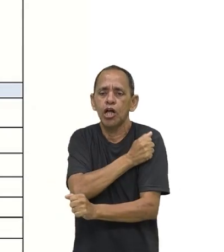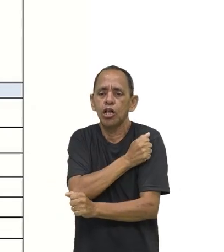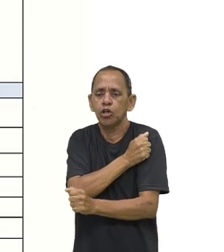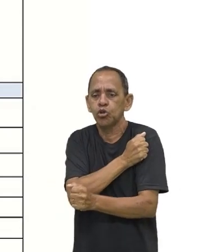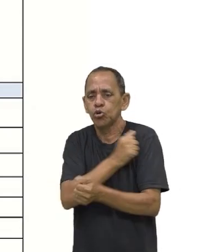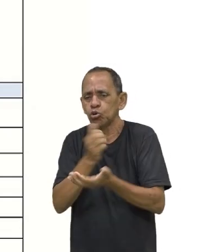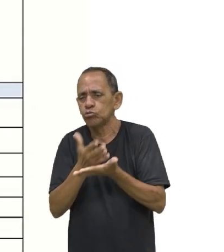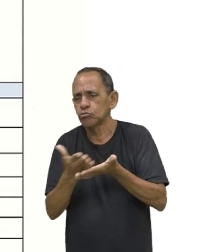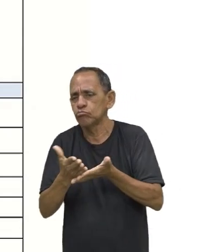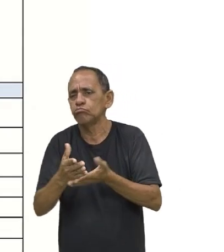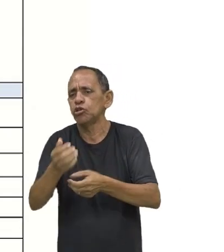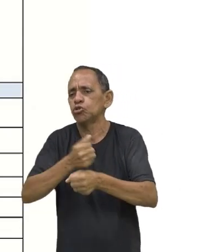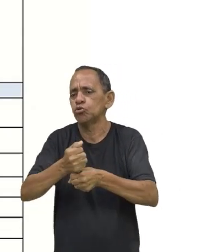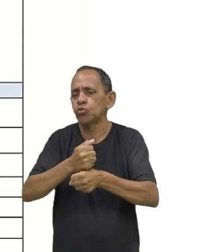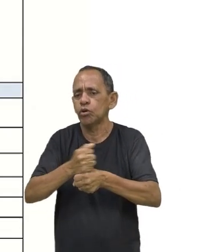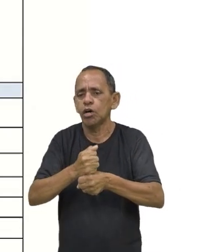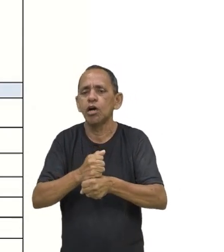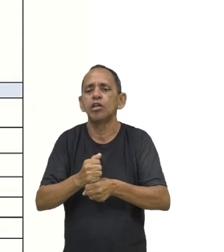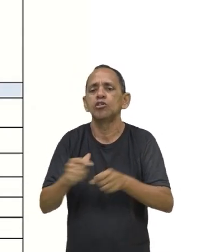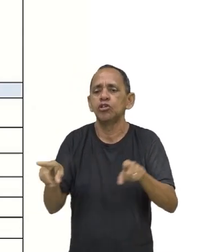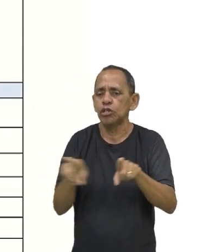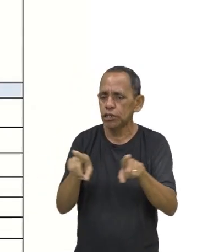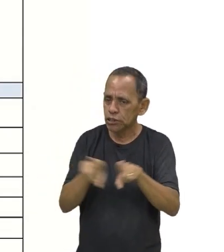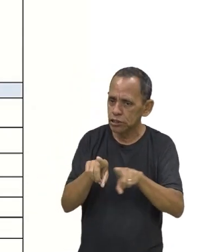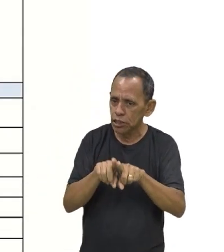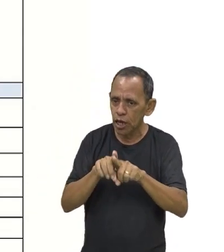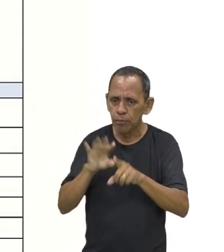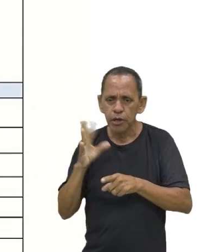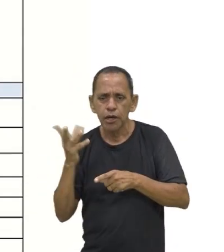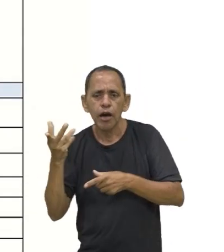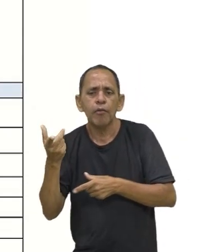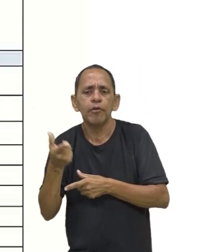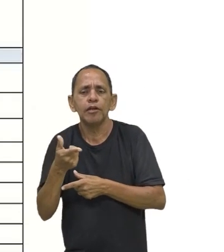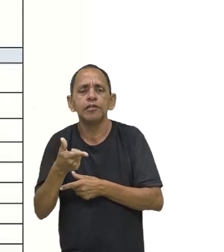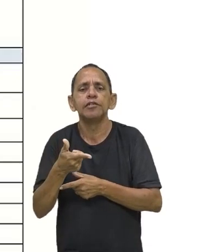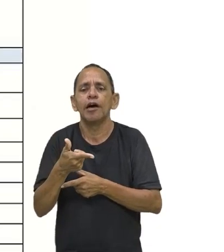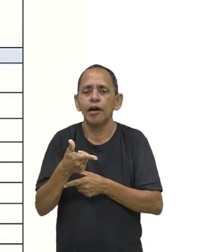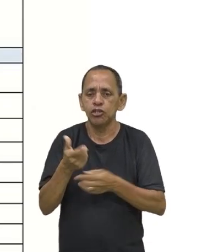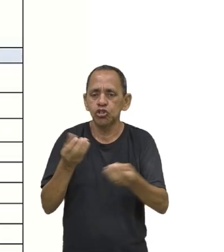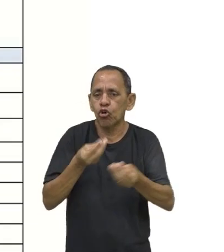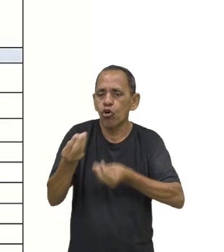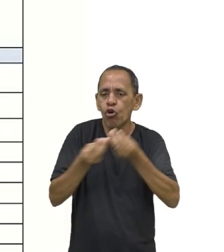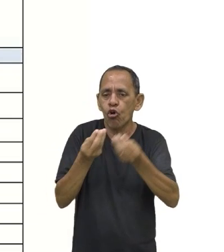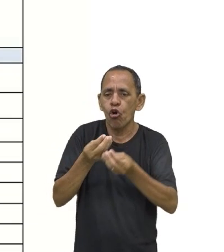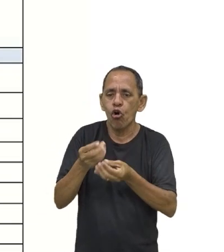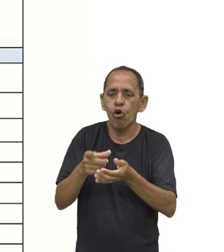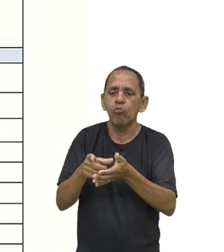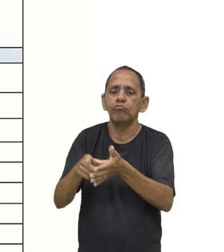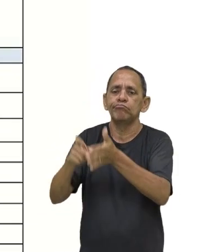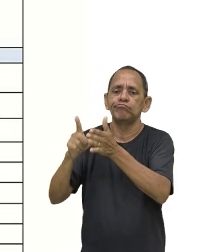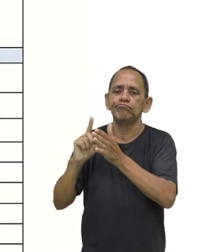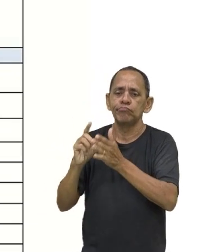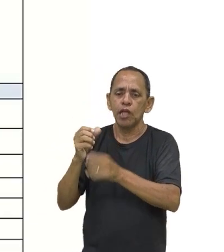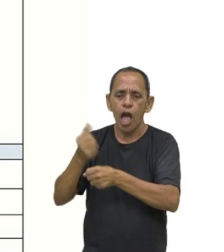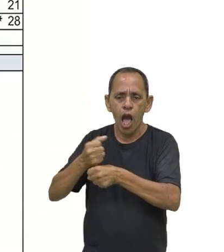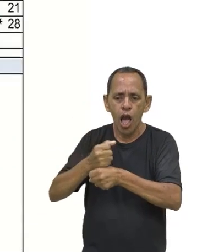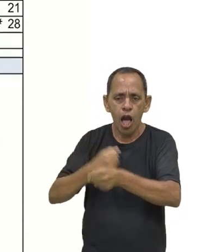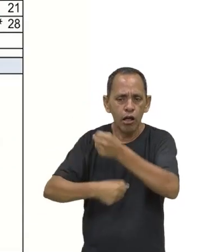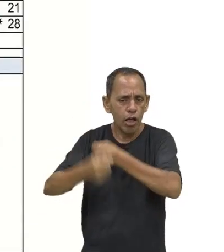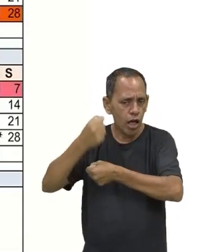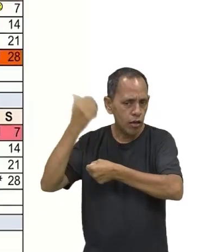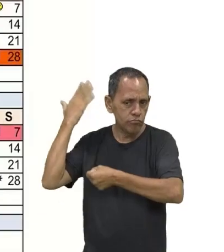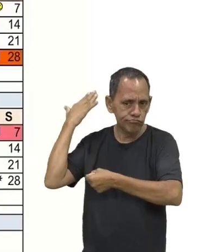letivo em relação às habilidades adquiridas no ano anterior. Então, aqui nessa legenda, a gente também tem outras datas, né?